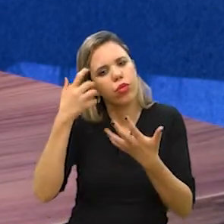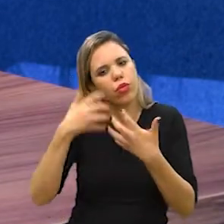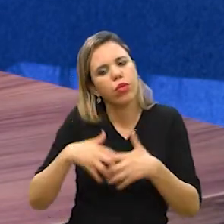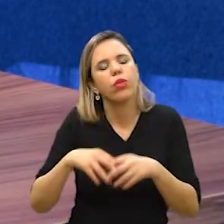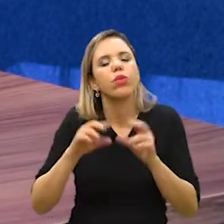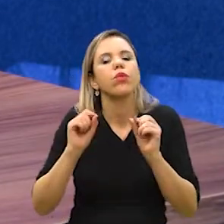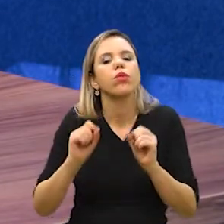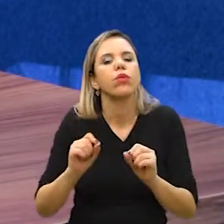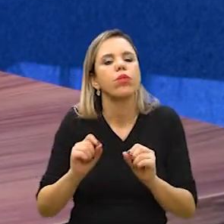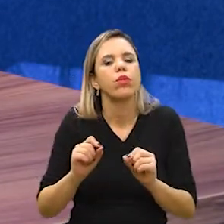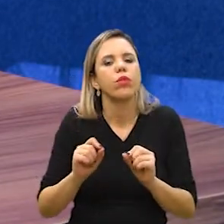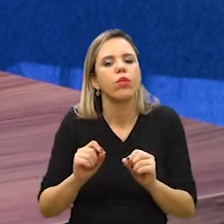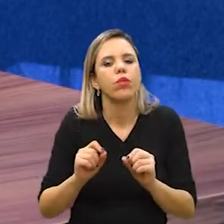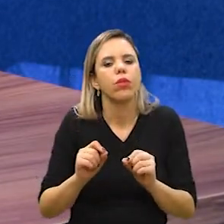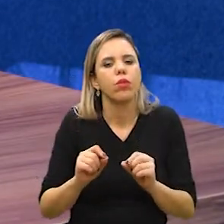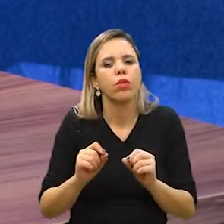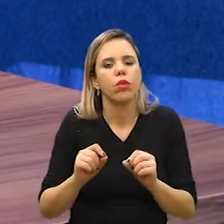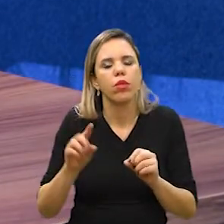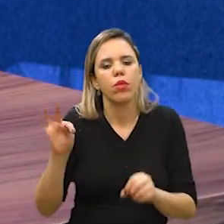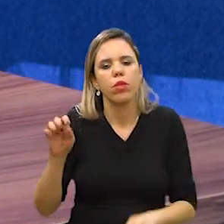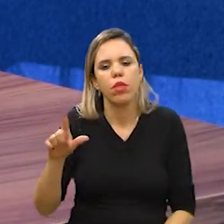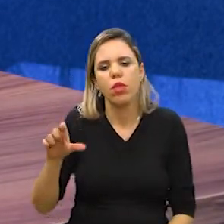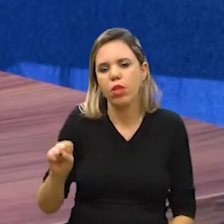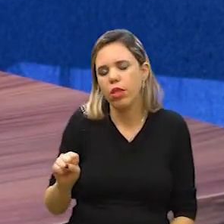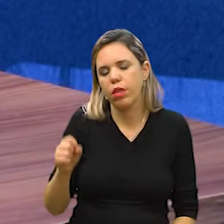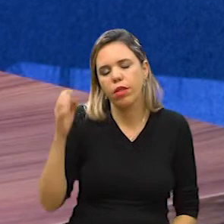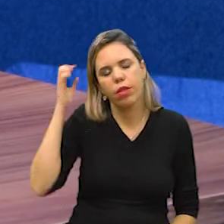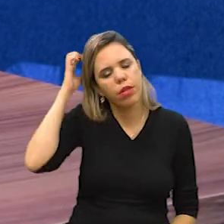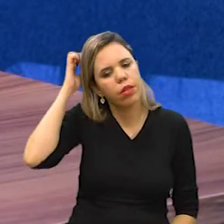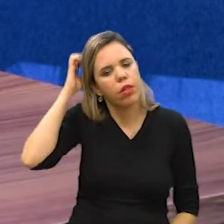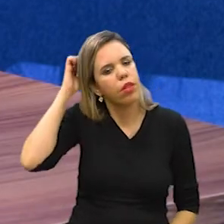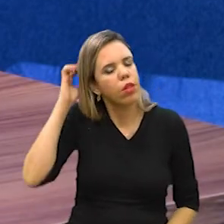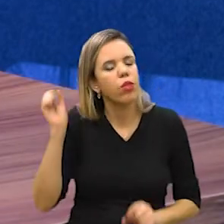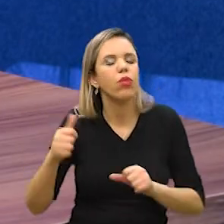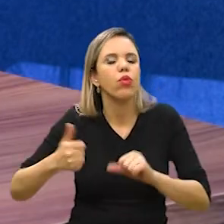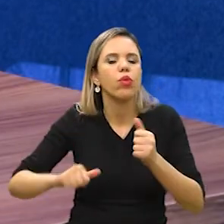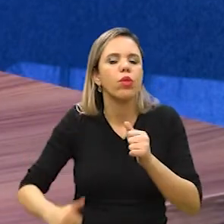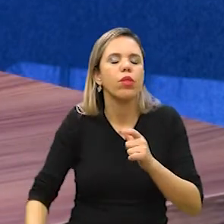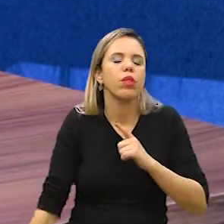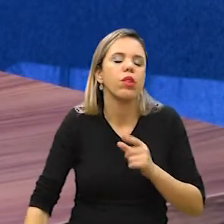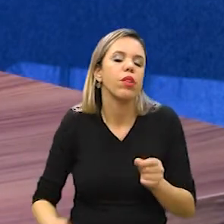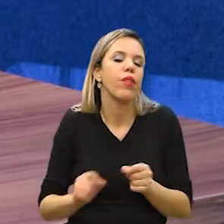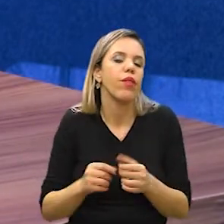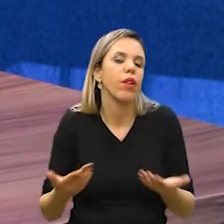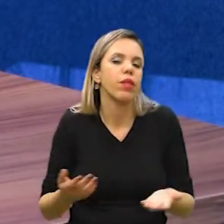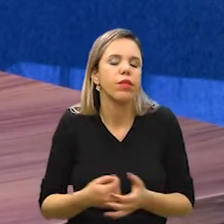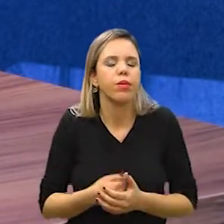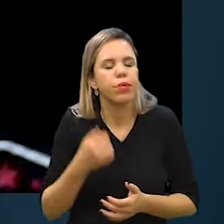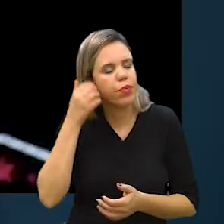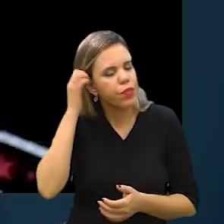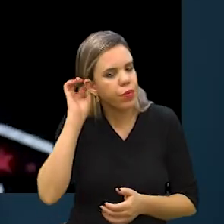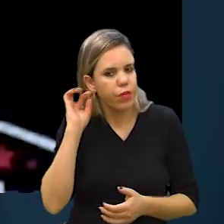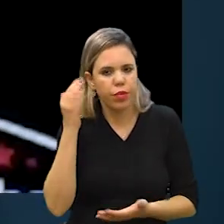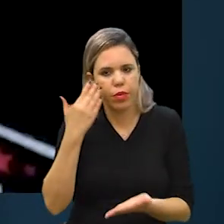inicialmente pensado para o Thales, que